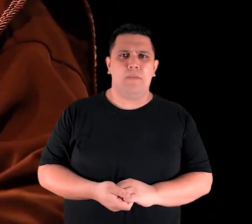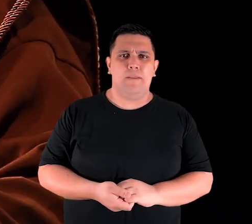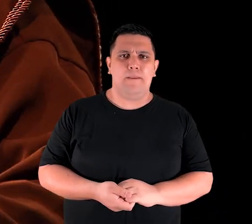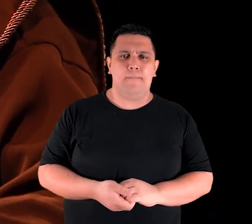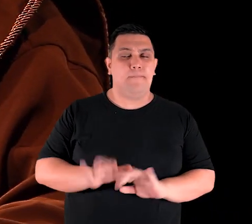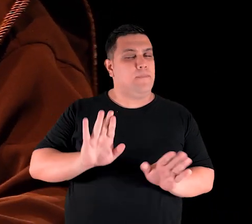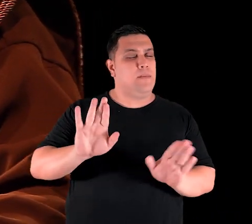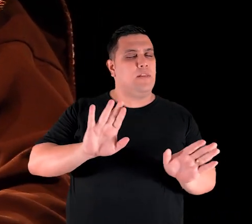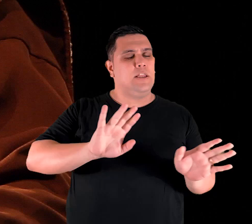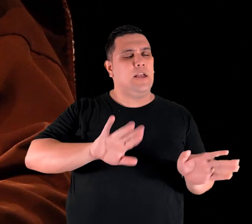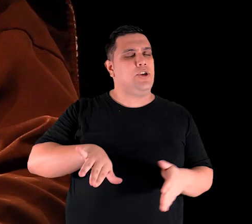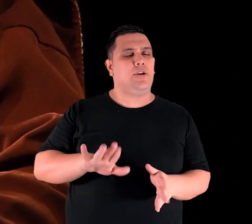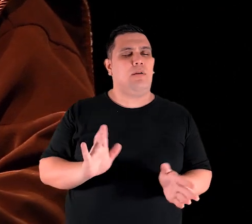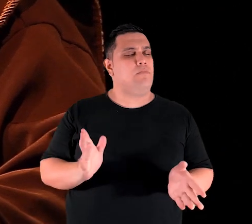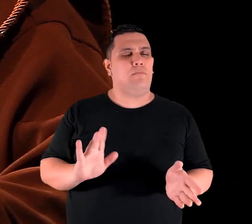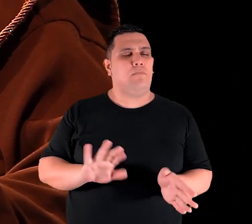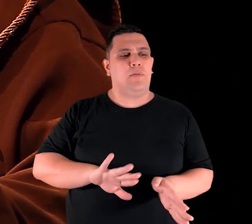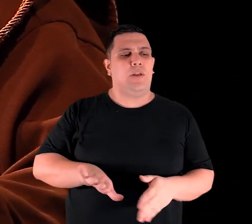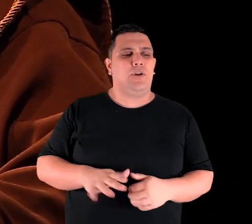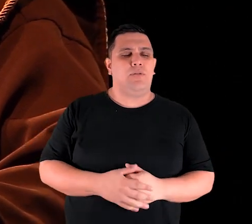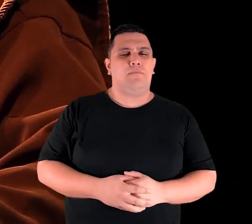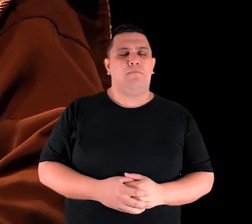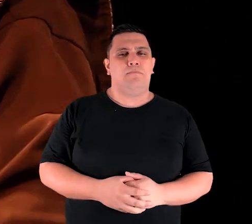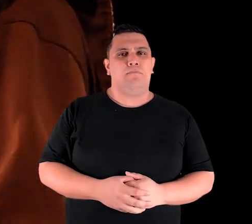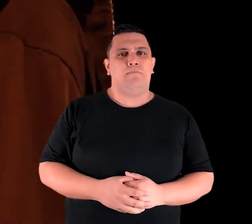Deixa para lá.